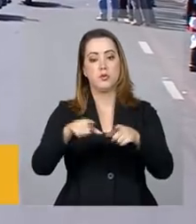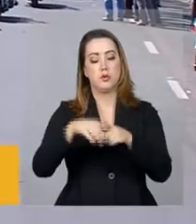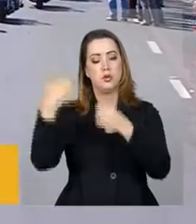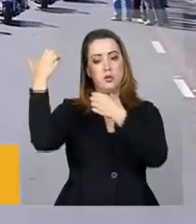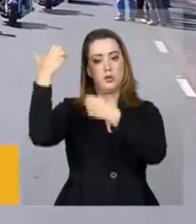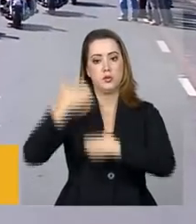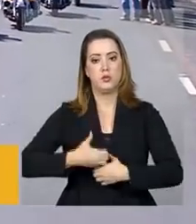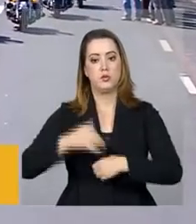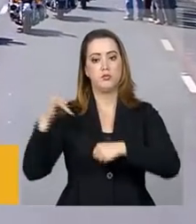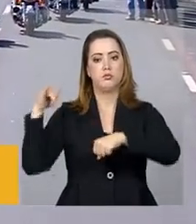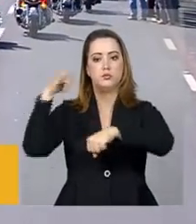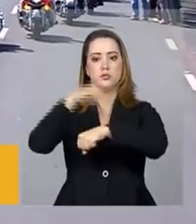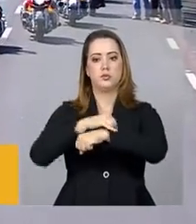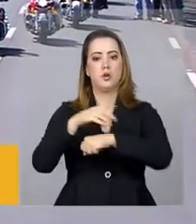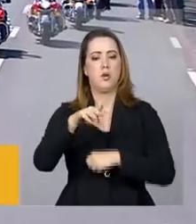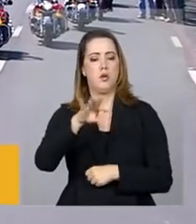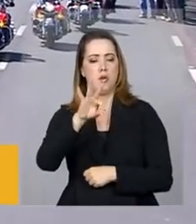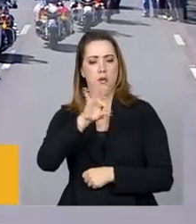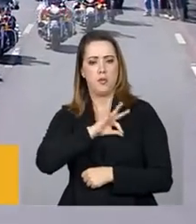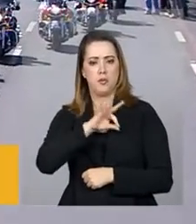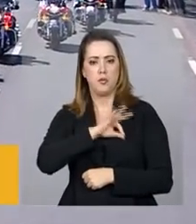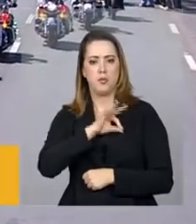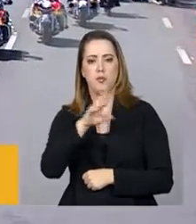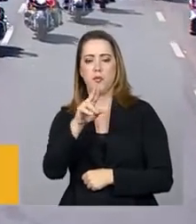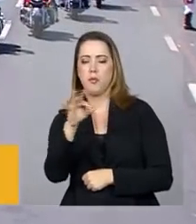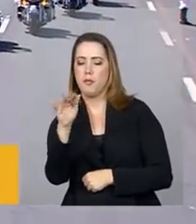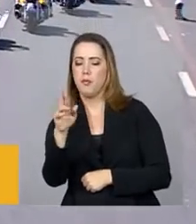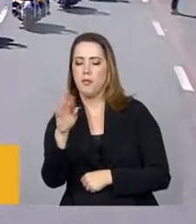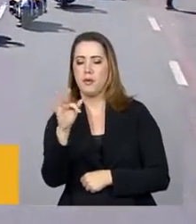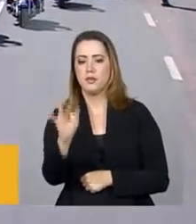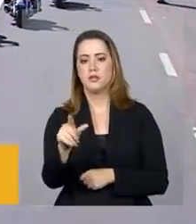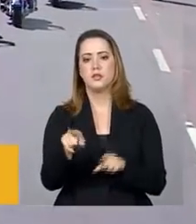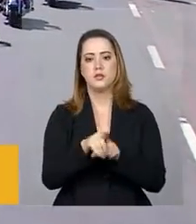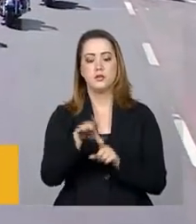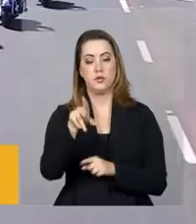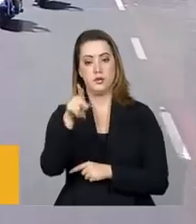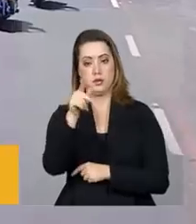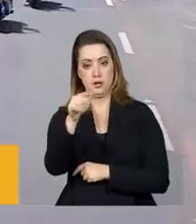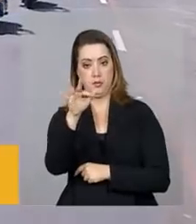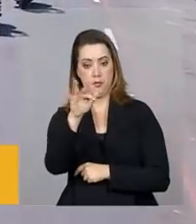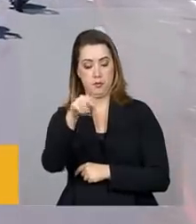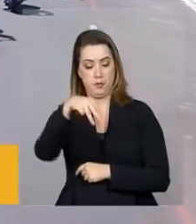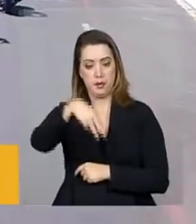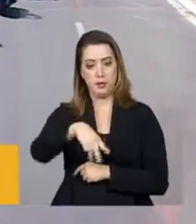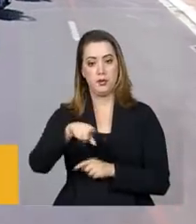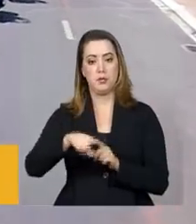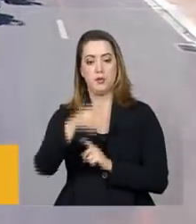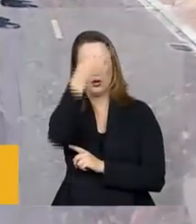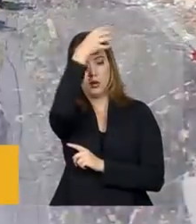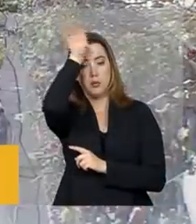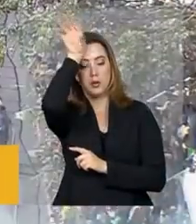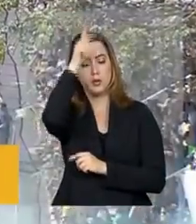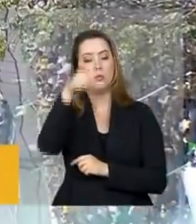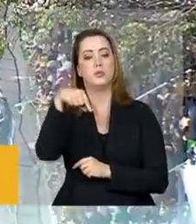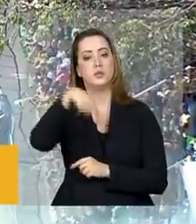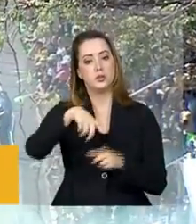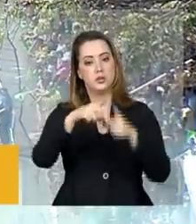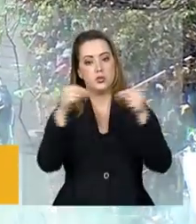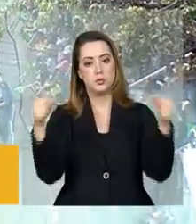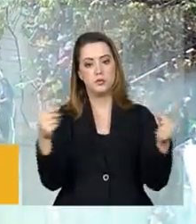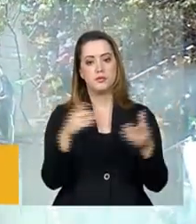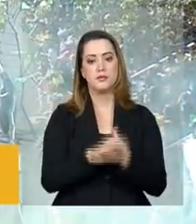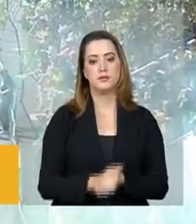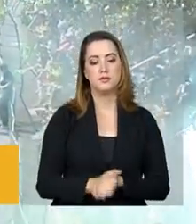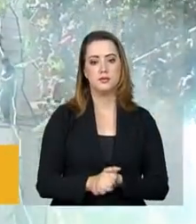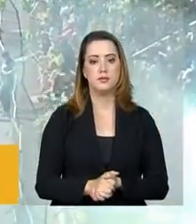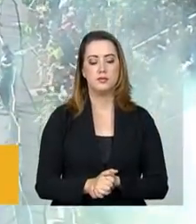Aeronáutica, da Polícia Rodoviária Federal, da Polícia Militar e do Corpo de Bombeiros Militar do Distrito Federal.